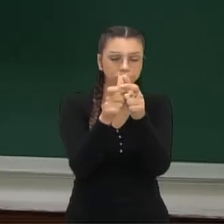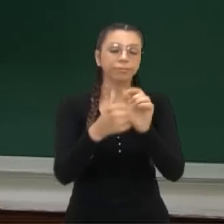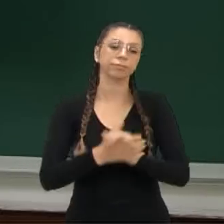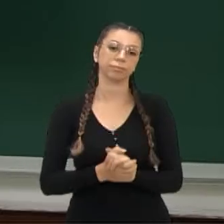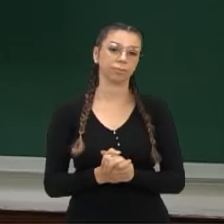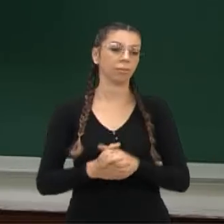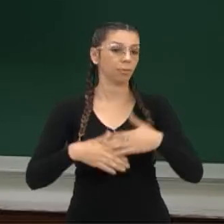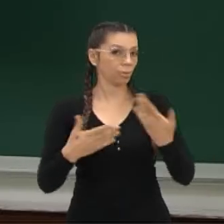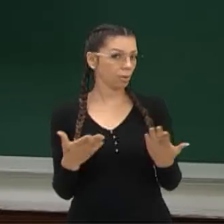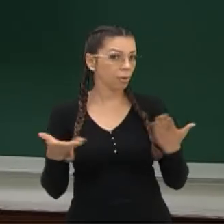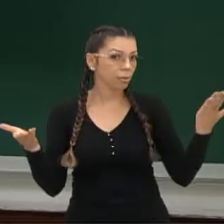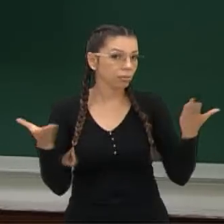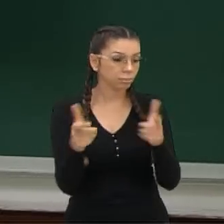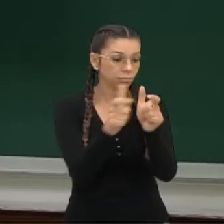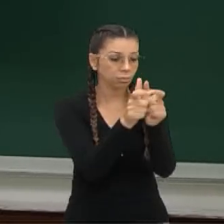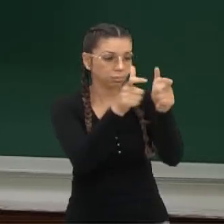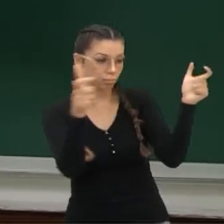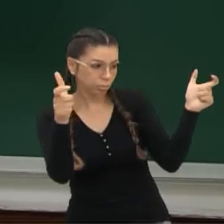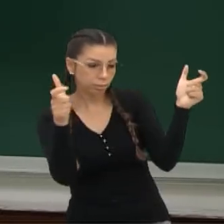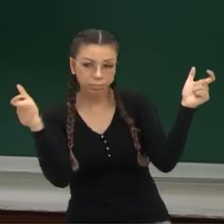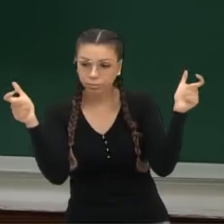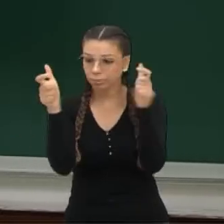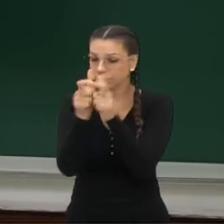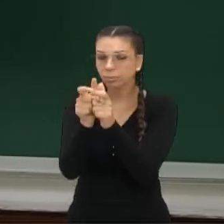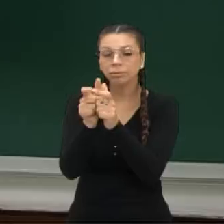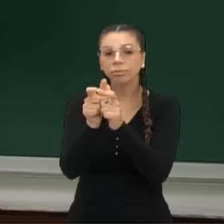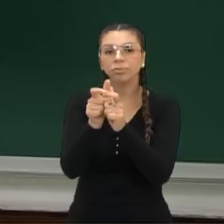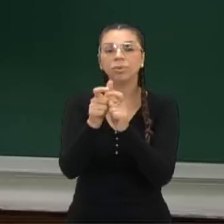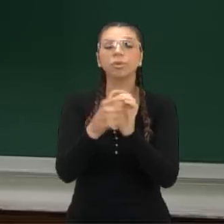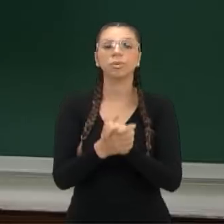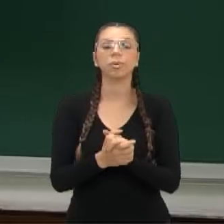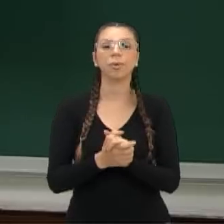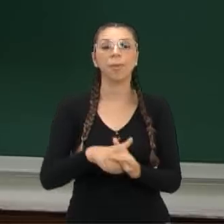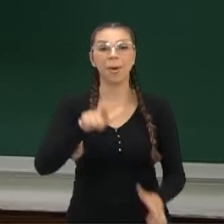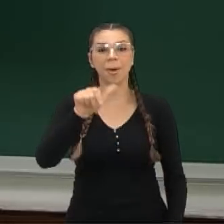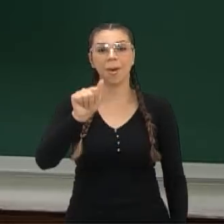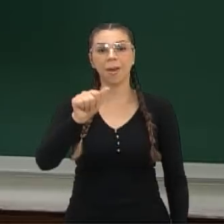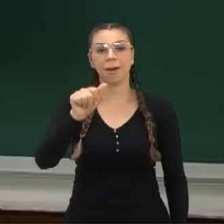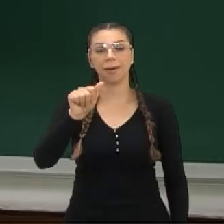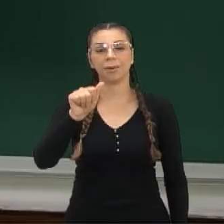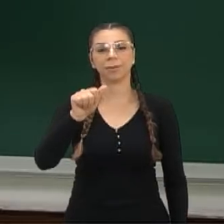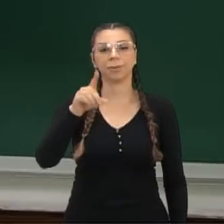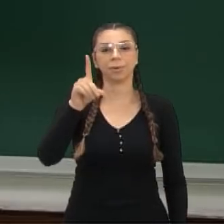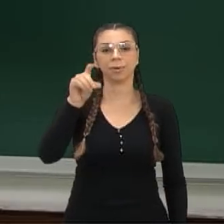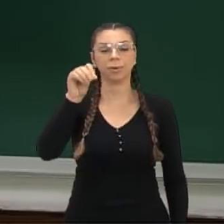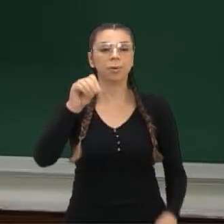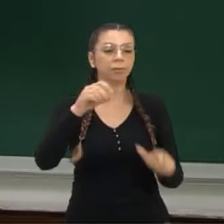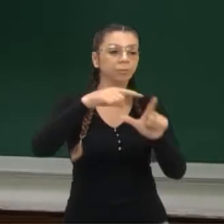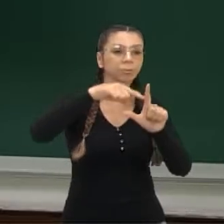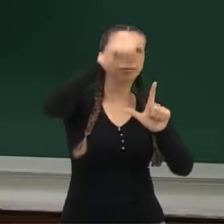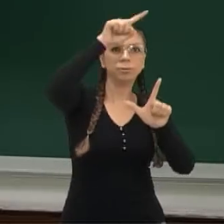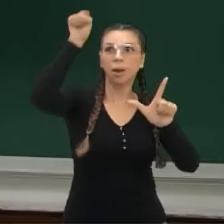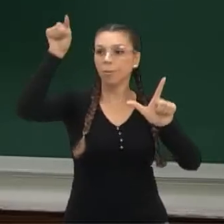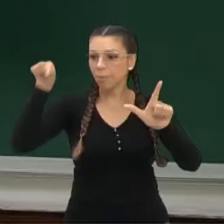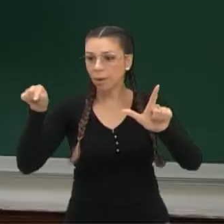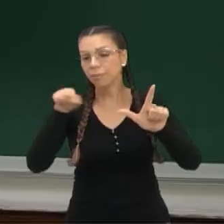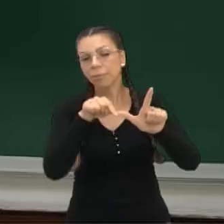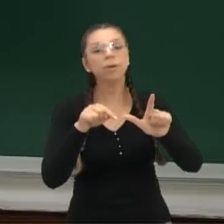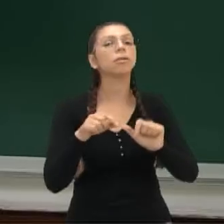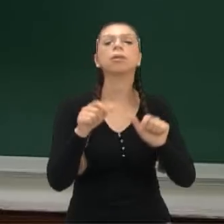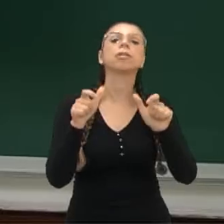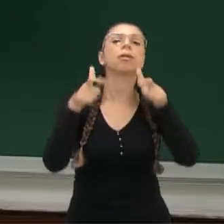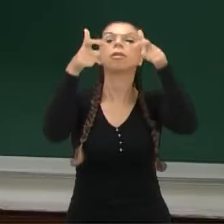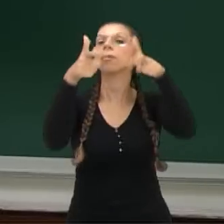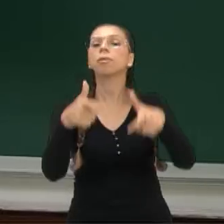fazer isso, essa ampliação e essa redução, com os lados desses quadriláteros. E aonde isso? Quem que vai